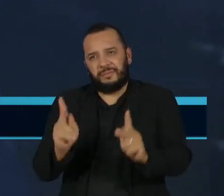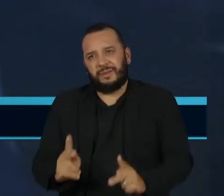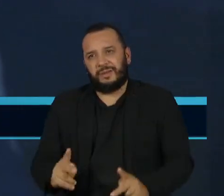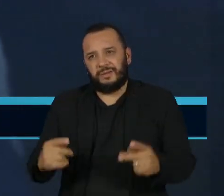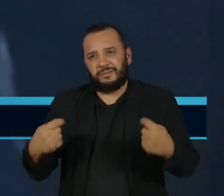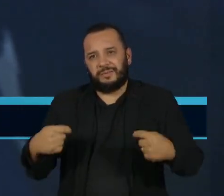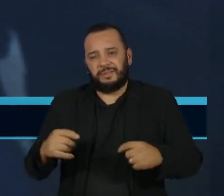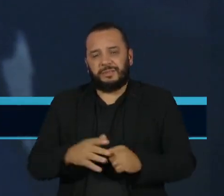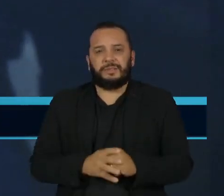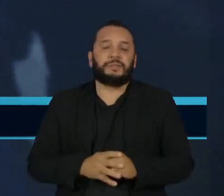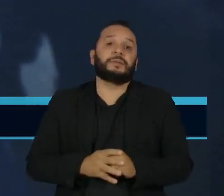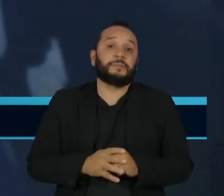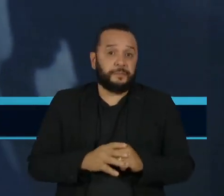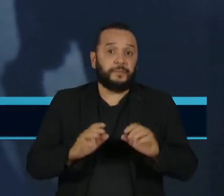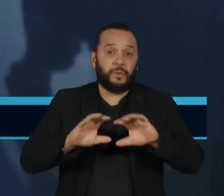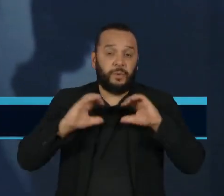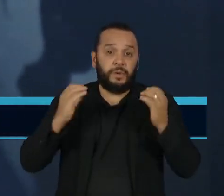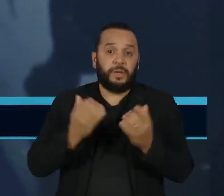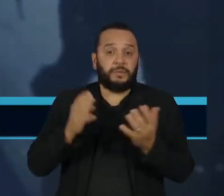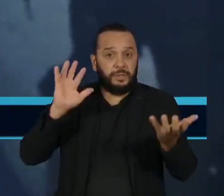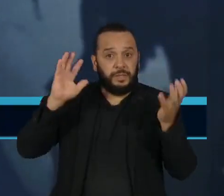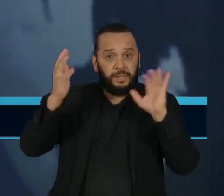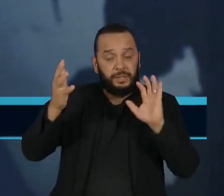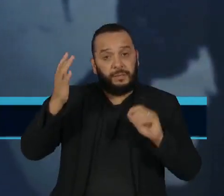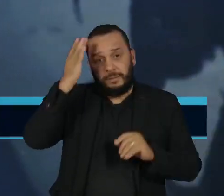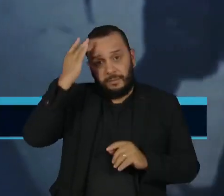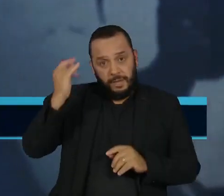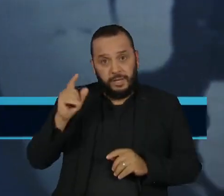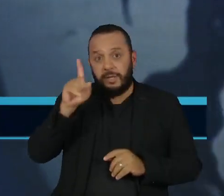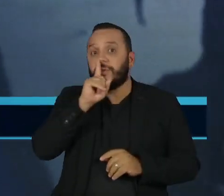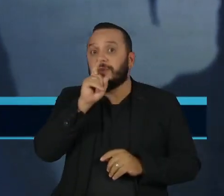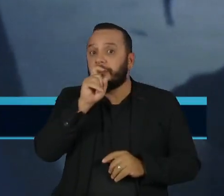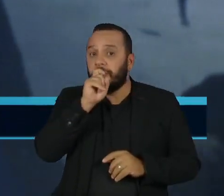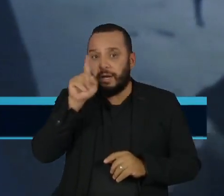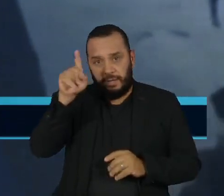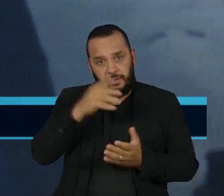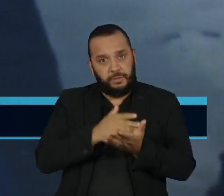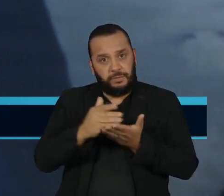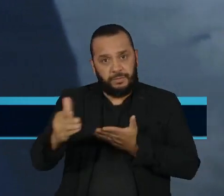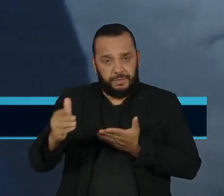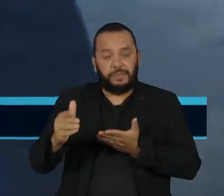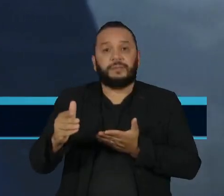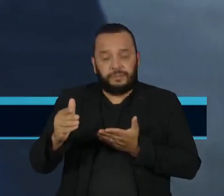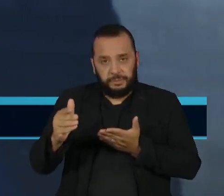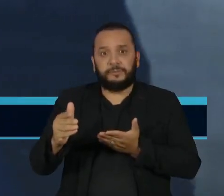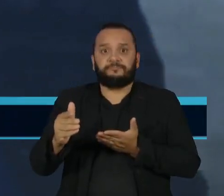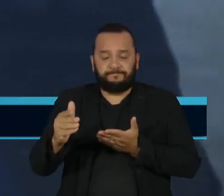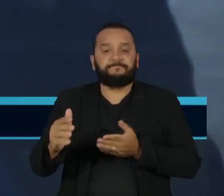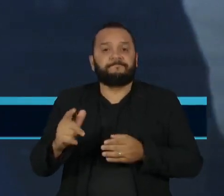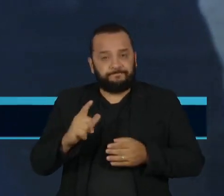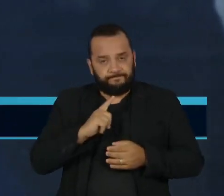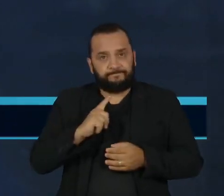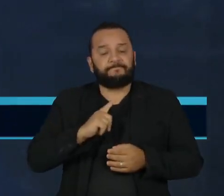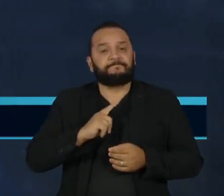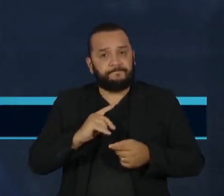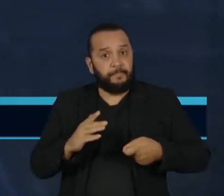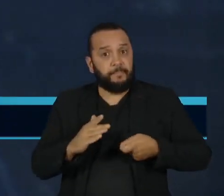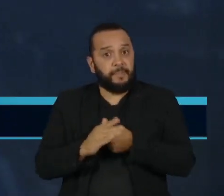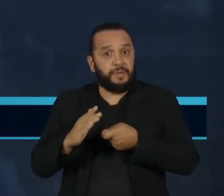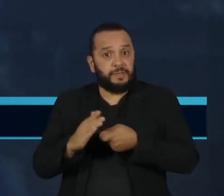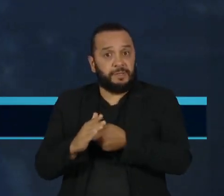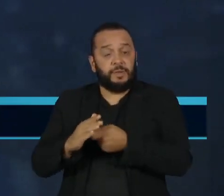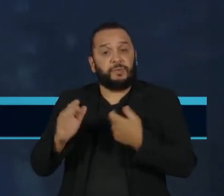A Conferência do Clima começa oficialmente amanhã em Dubai, nos Emirados Árabes Unidos. Embora haja uma forte pressão internacional